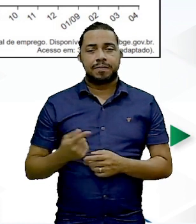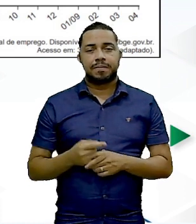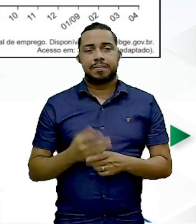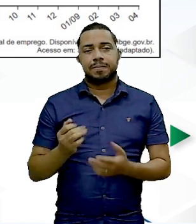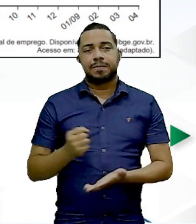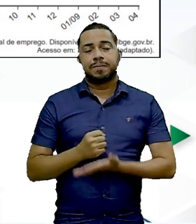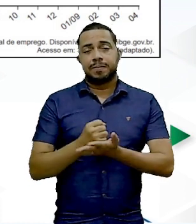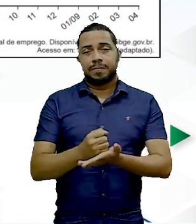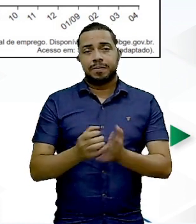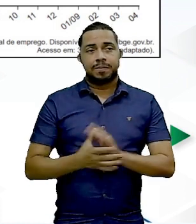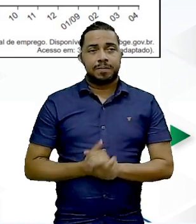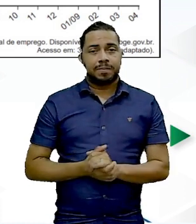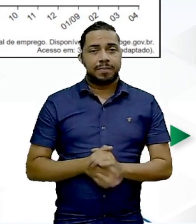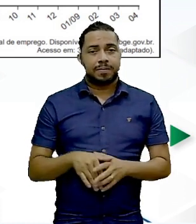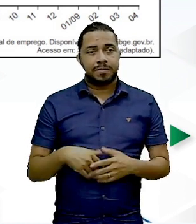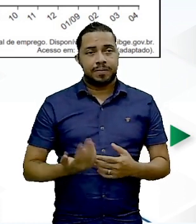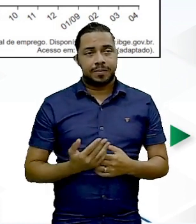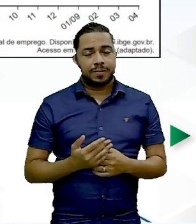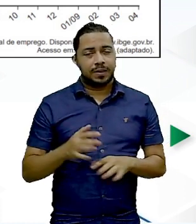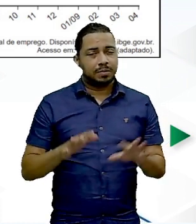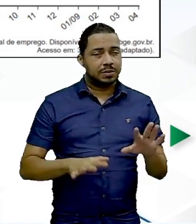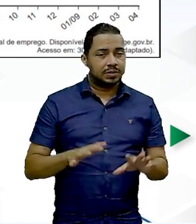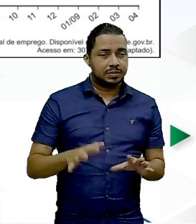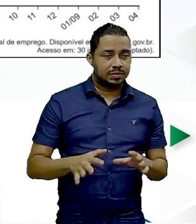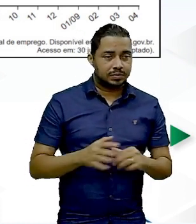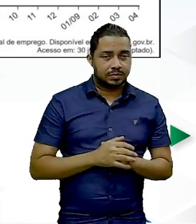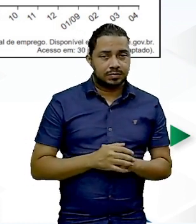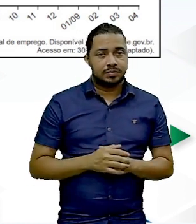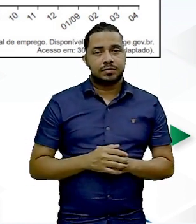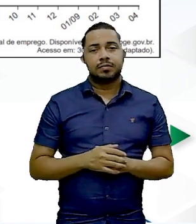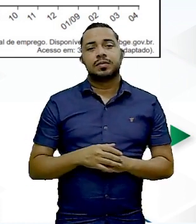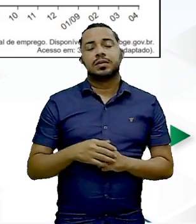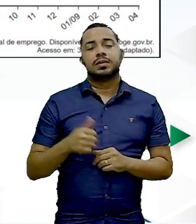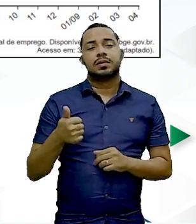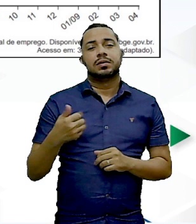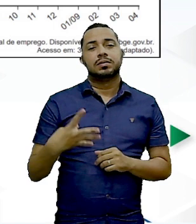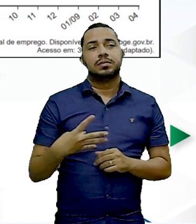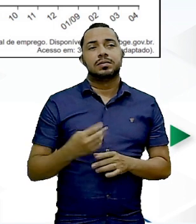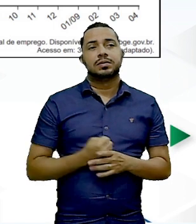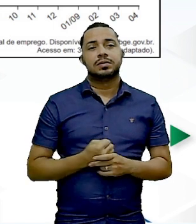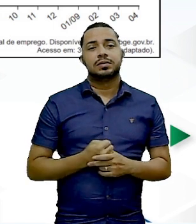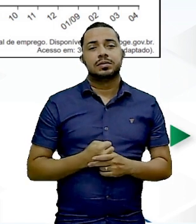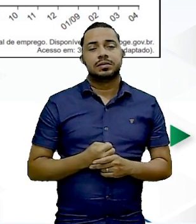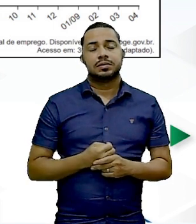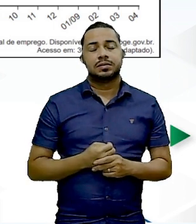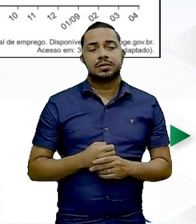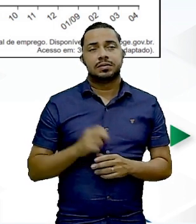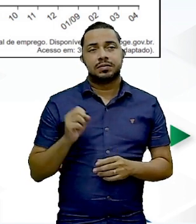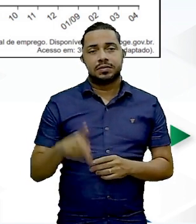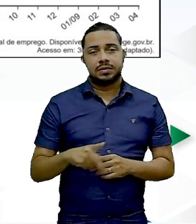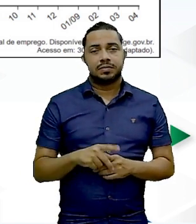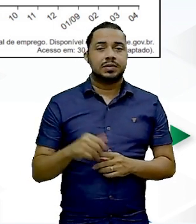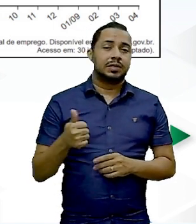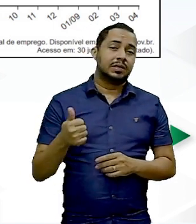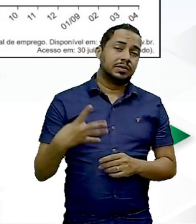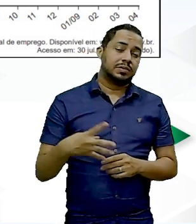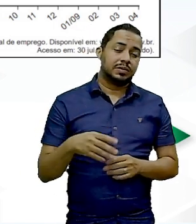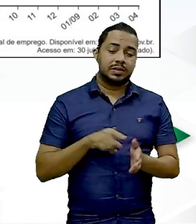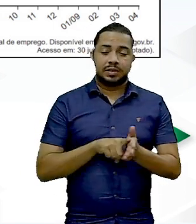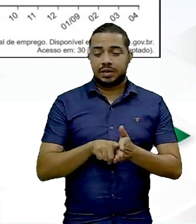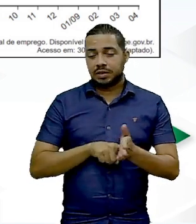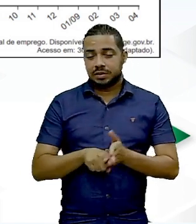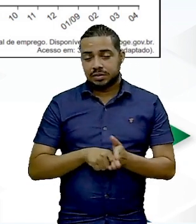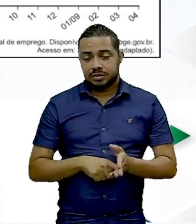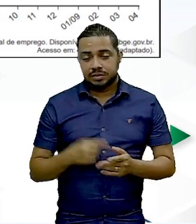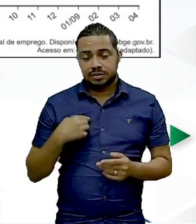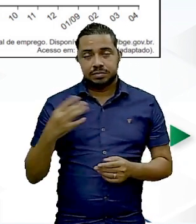ajudou. Beleza. E aí, mediana para 14 dados. Tranquilo? Foram 14 dados coletados. Eu